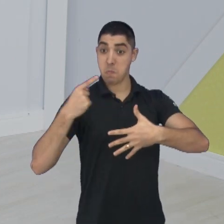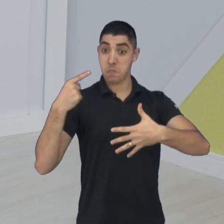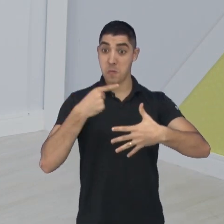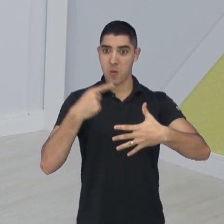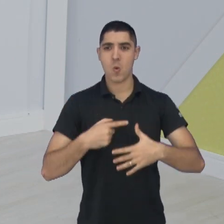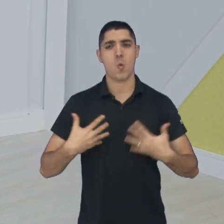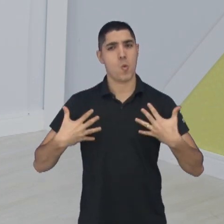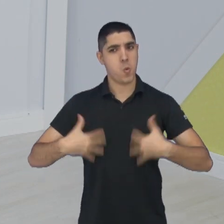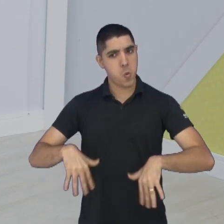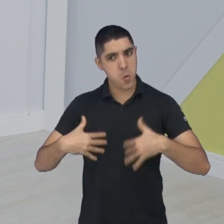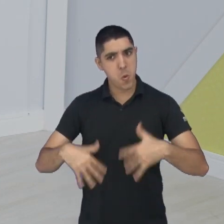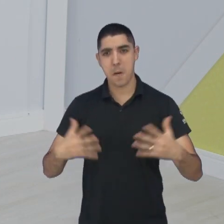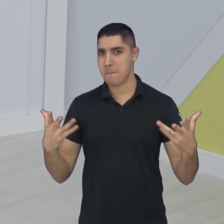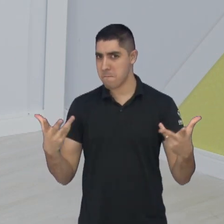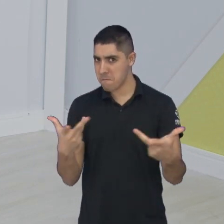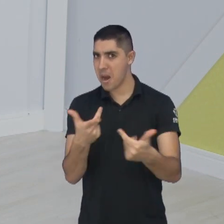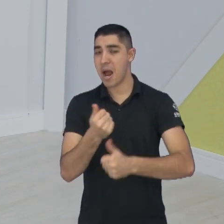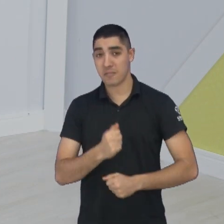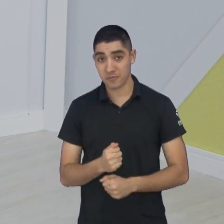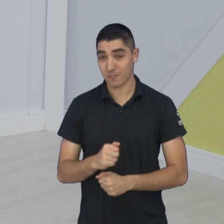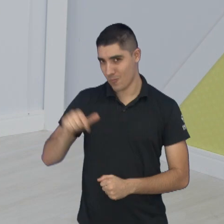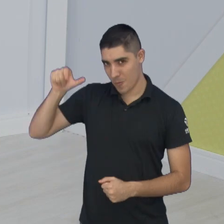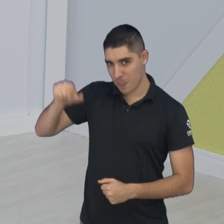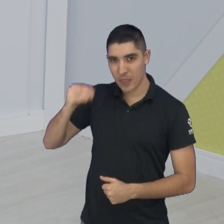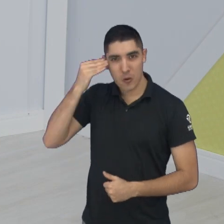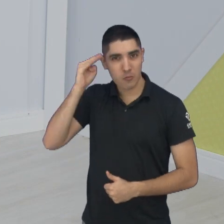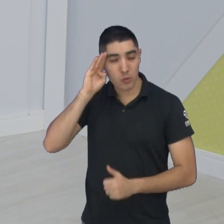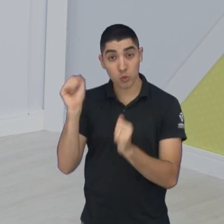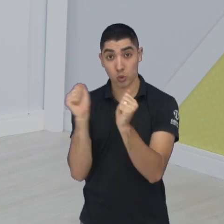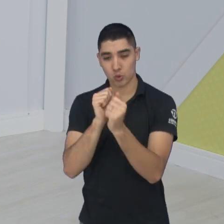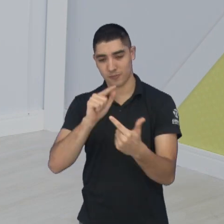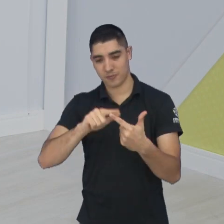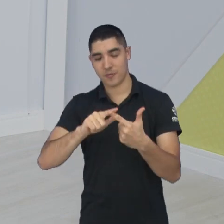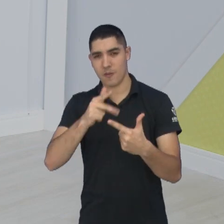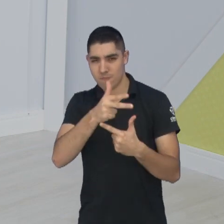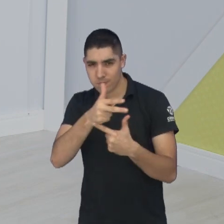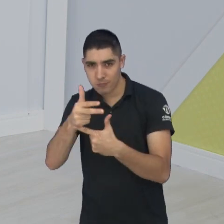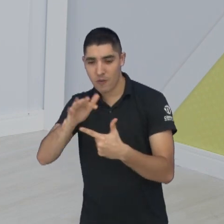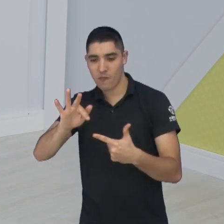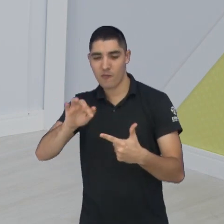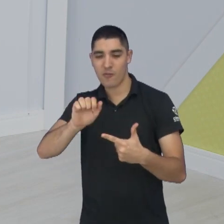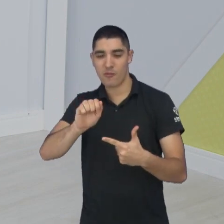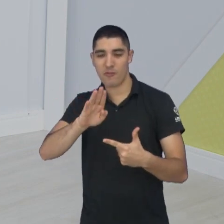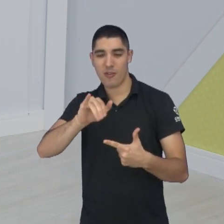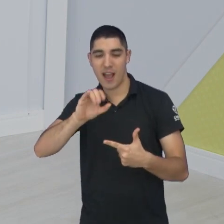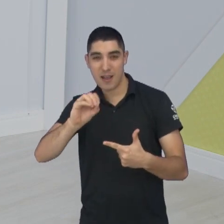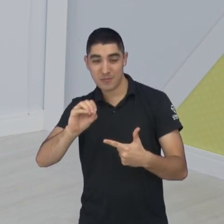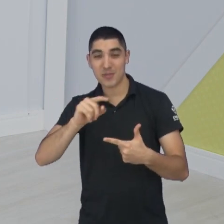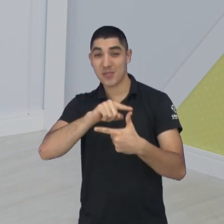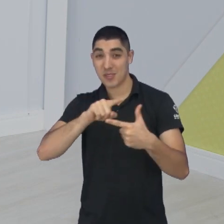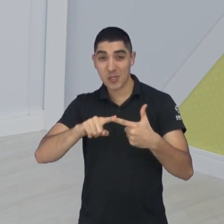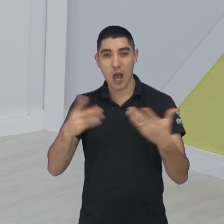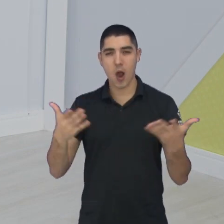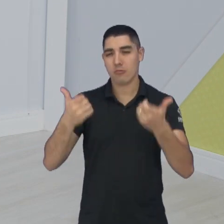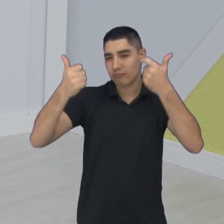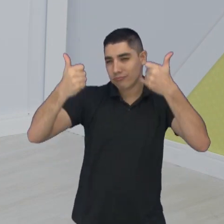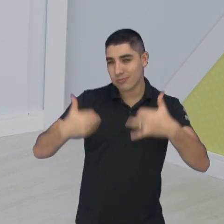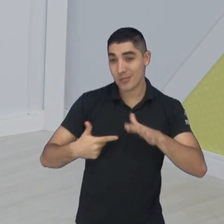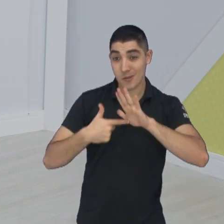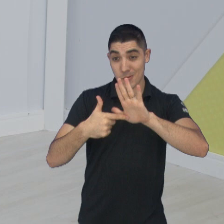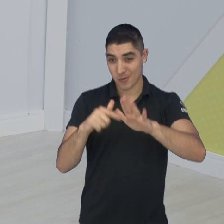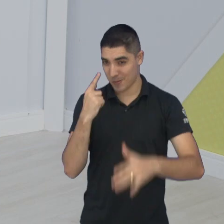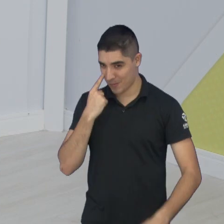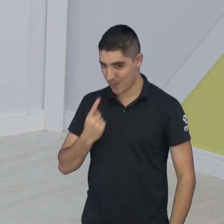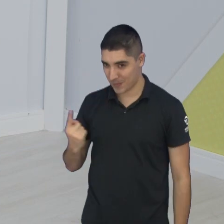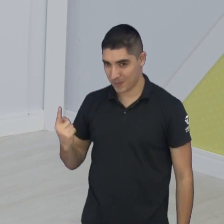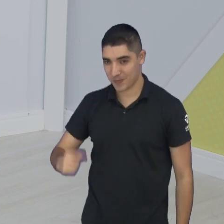campanha excelente até aqui. O Brunão, junto com o cinegrafista Fábio Negrão, até rimou, hein? Contam a história do jogo para você. Vai,